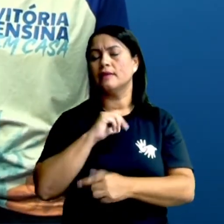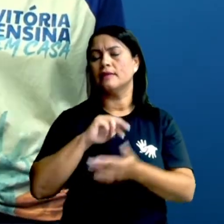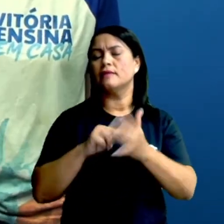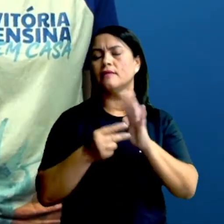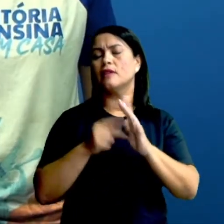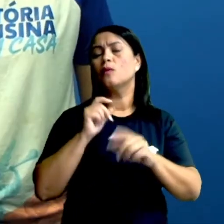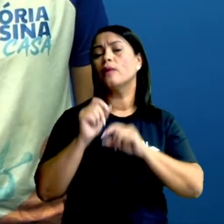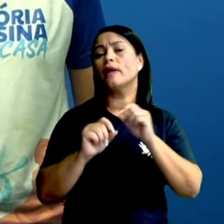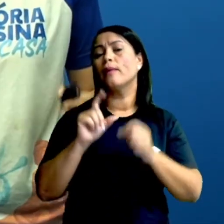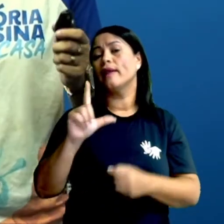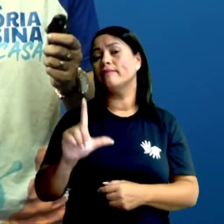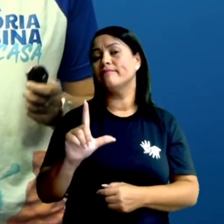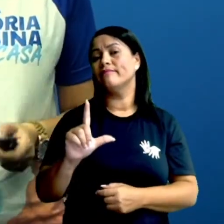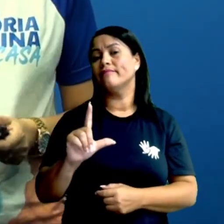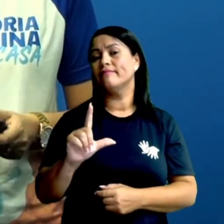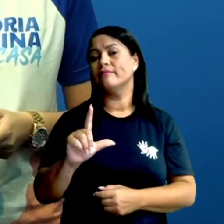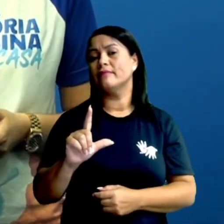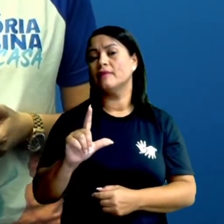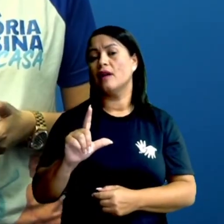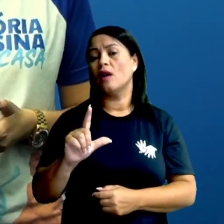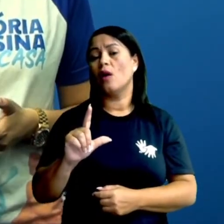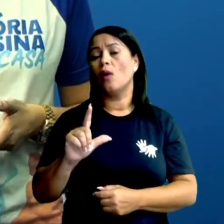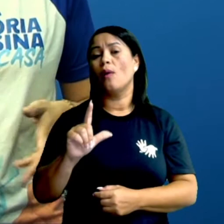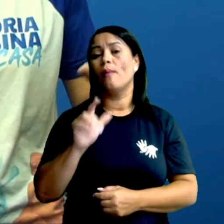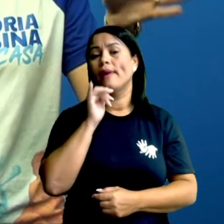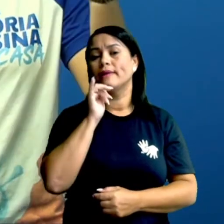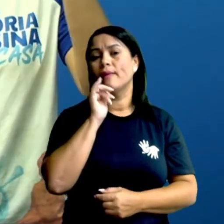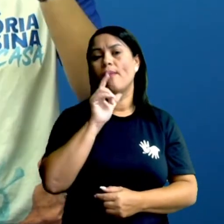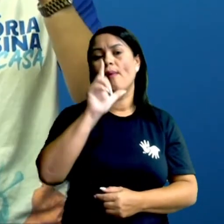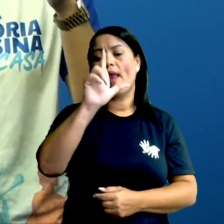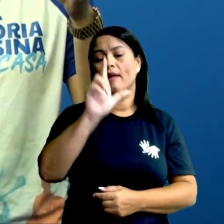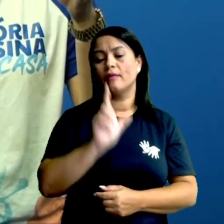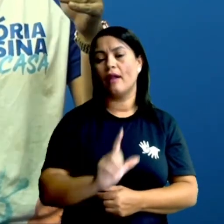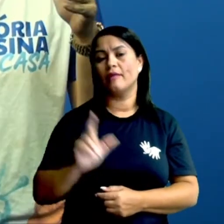esse meu L significa o quê? Lado. Não é isso? Ou